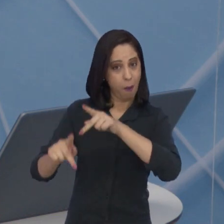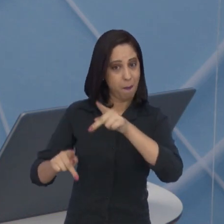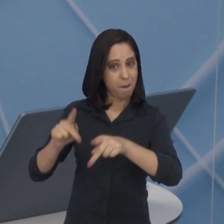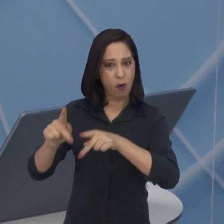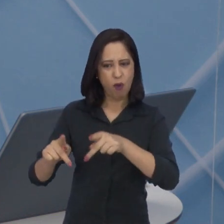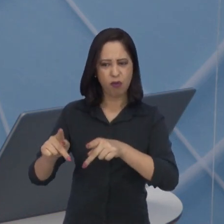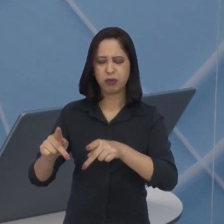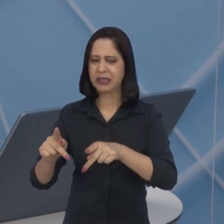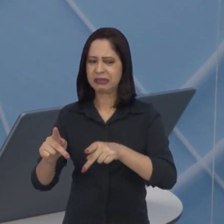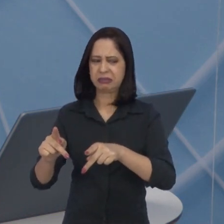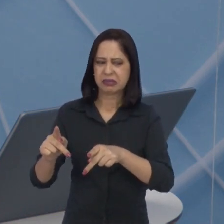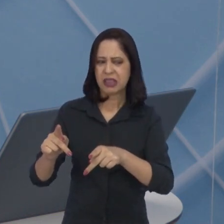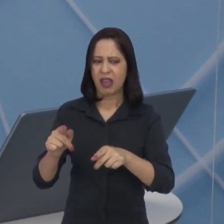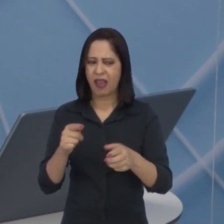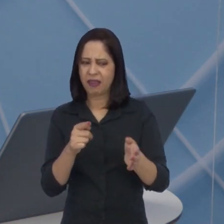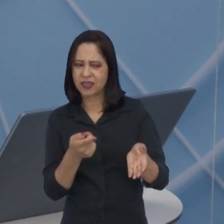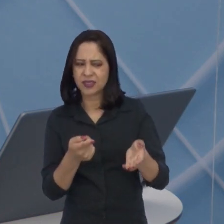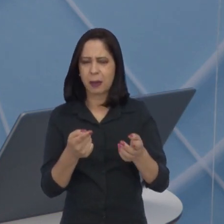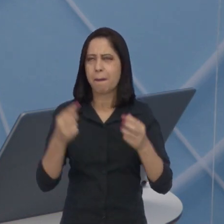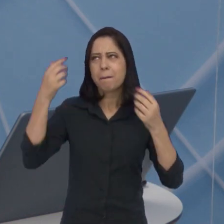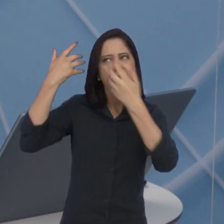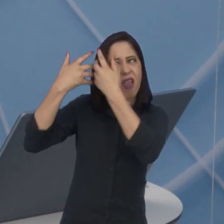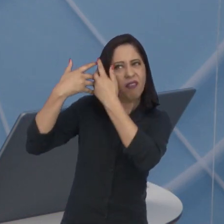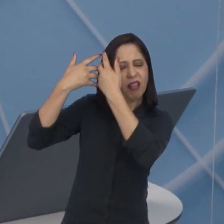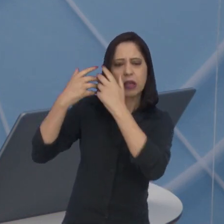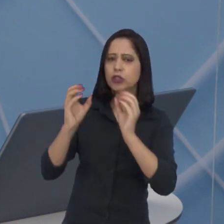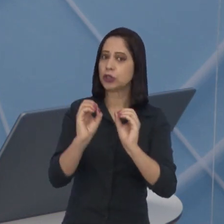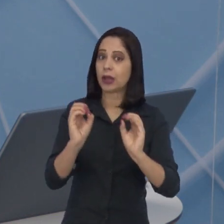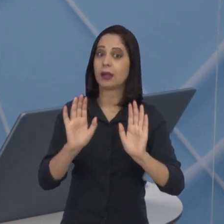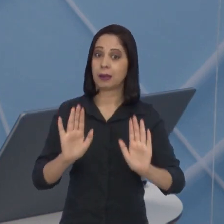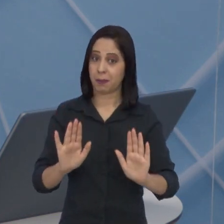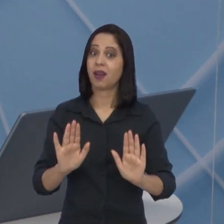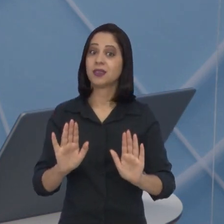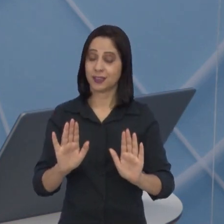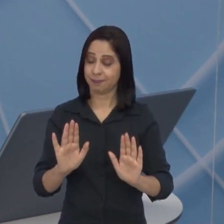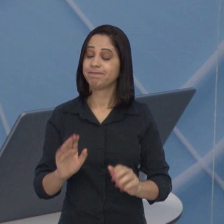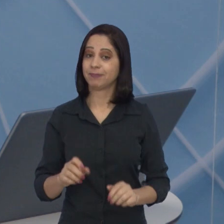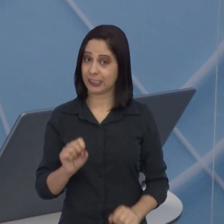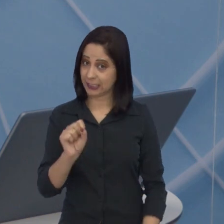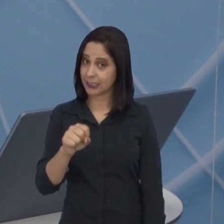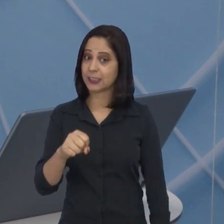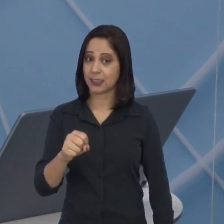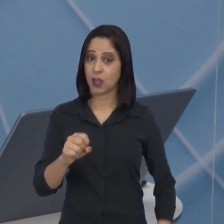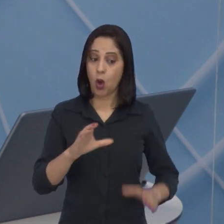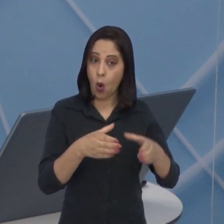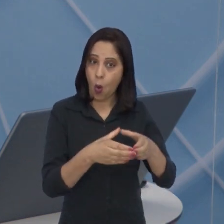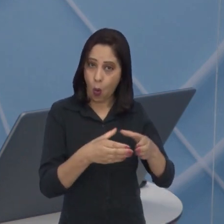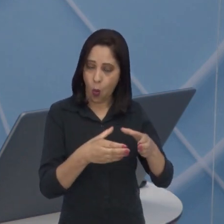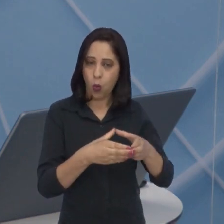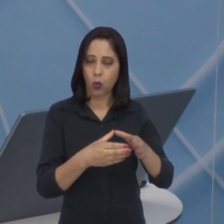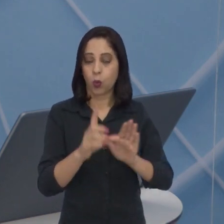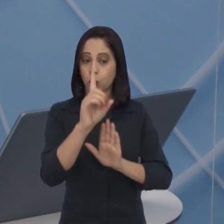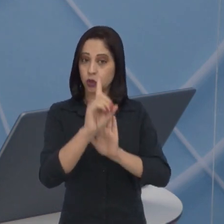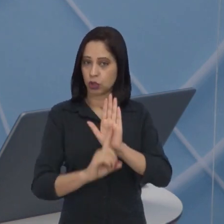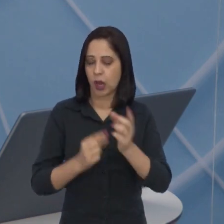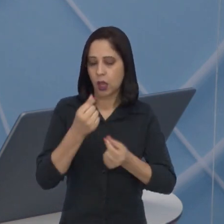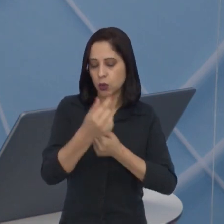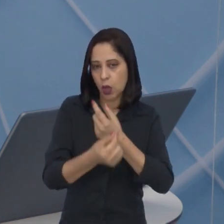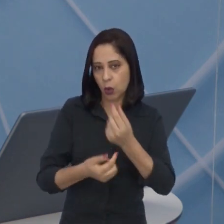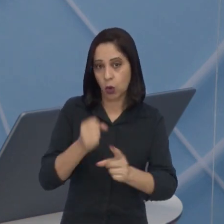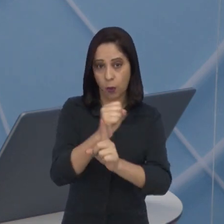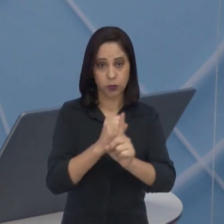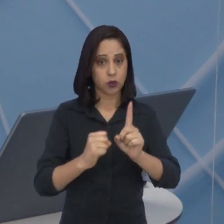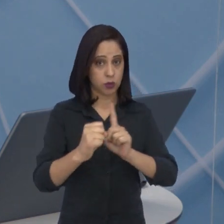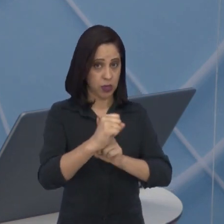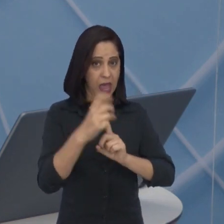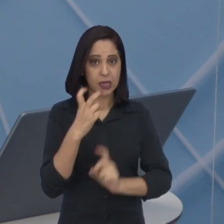se pergunta sobre este assunto. Mas é uma coisa, muita coisa, viu, gente? O Comitê dos Direitos Econômicos, Sociais